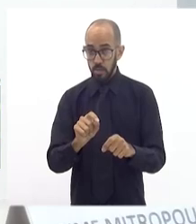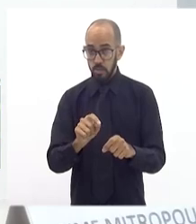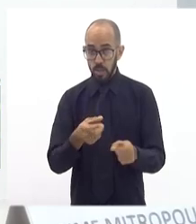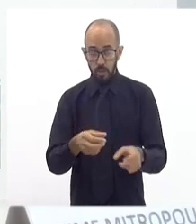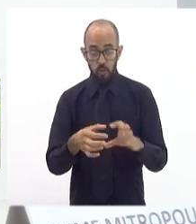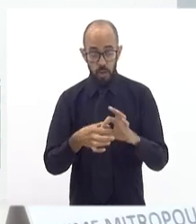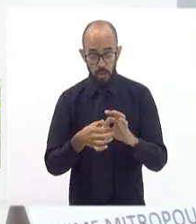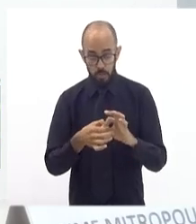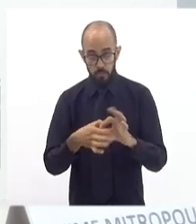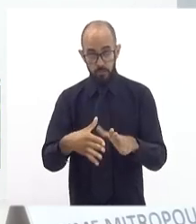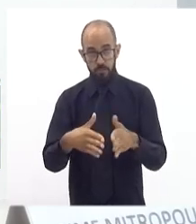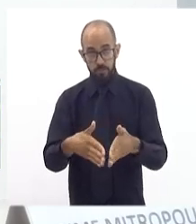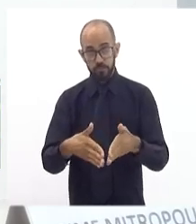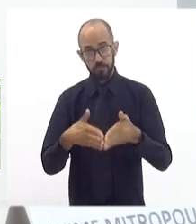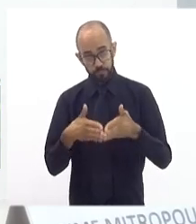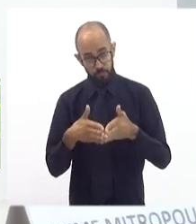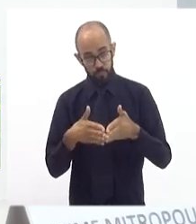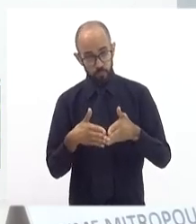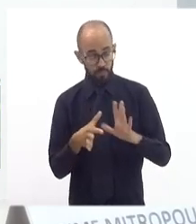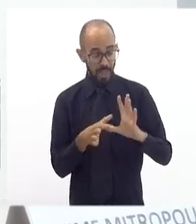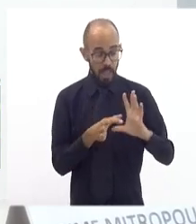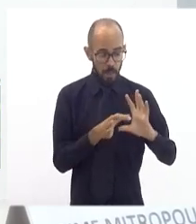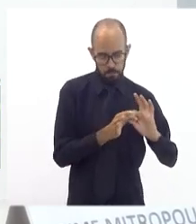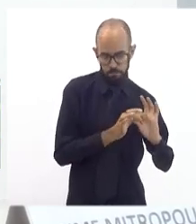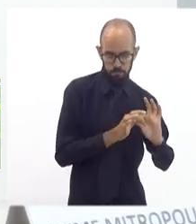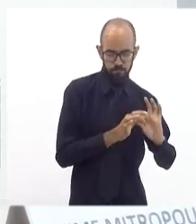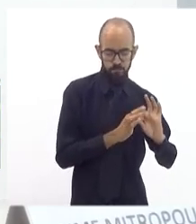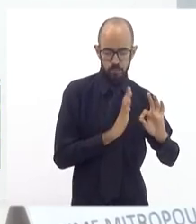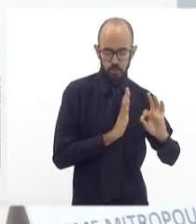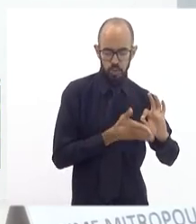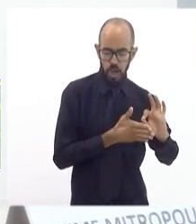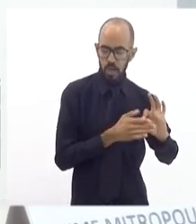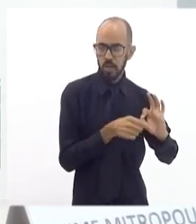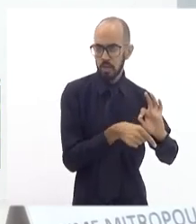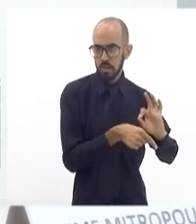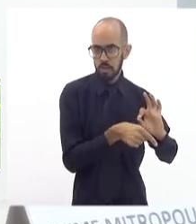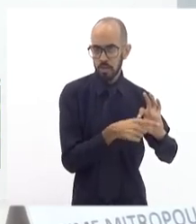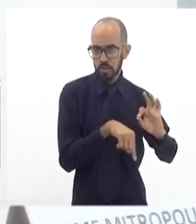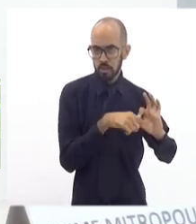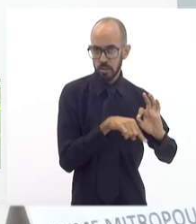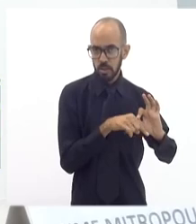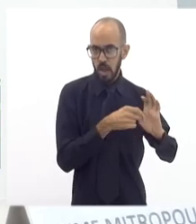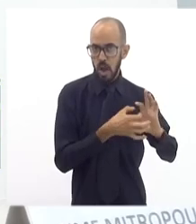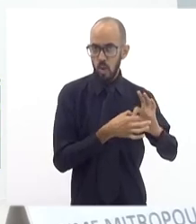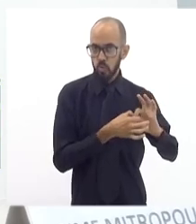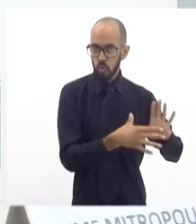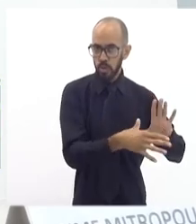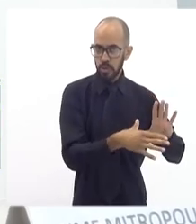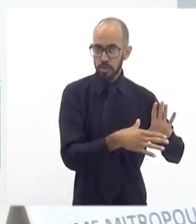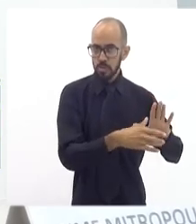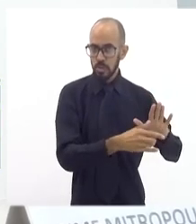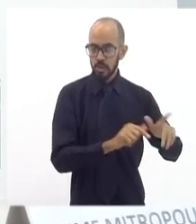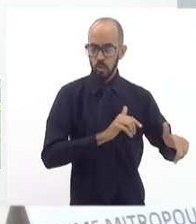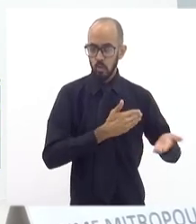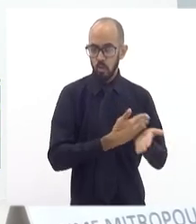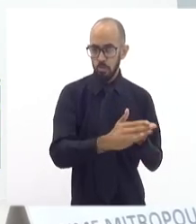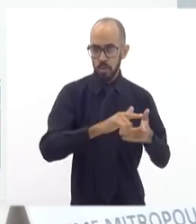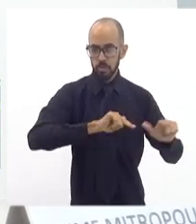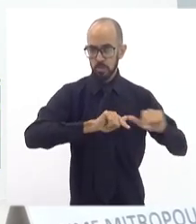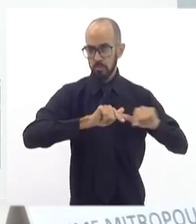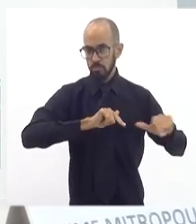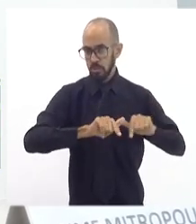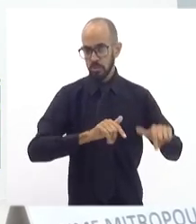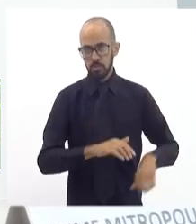concedida uma licença integrada Seja lá o nome que se vê uma licença que já autoriza a implantação e operação